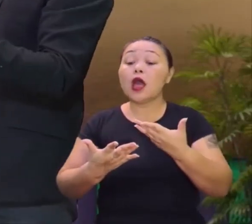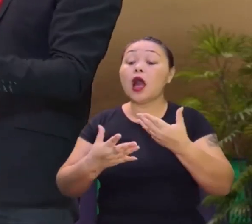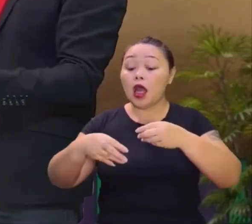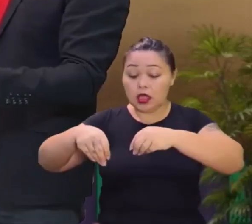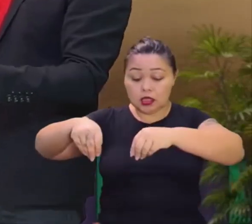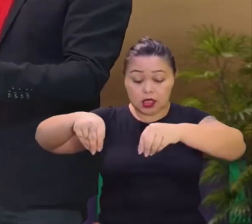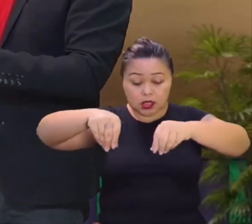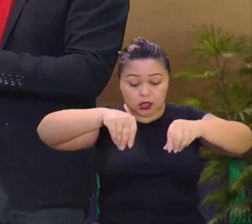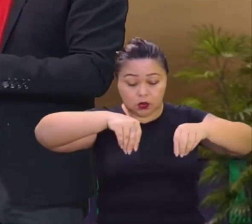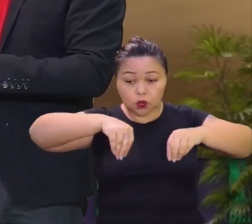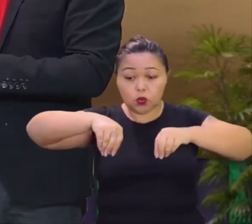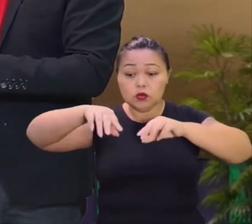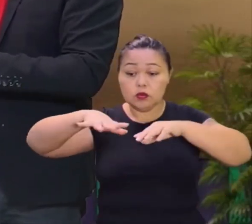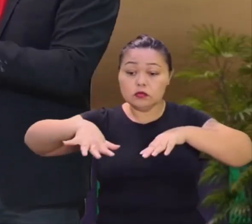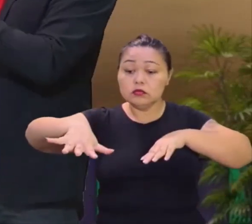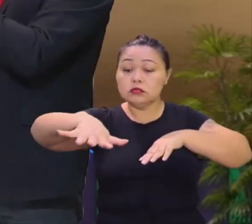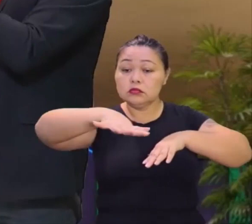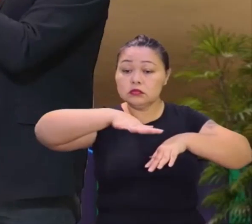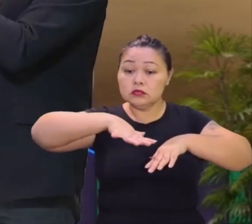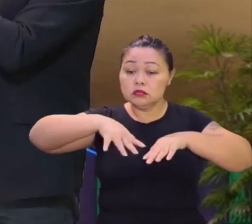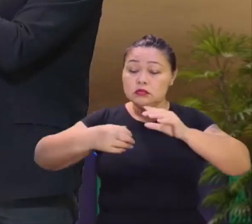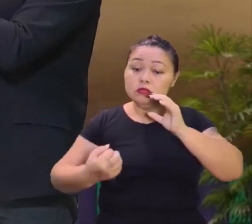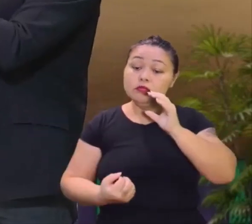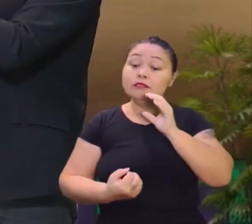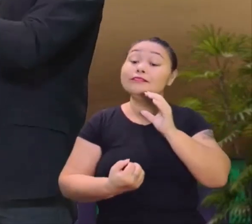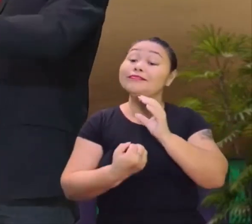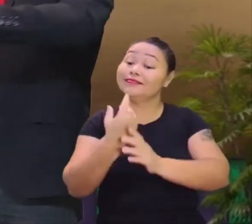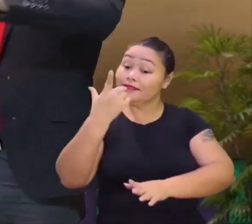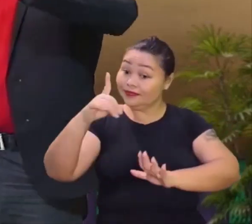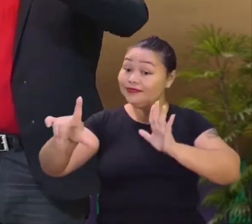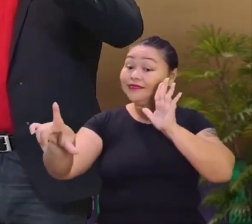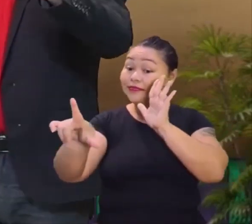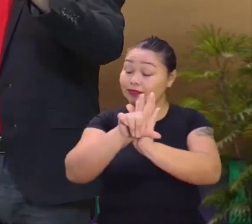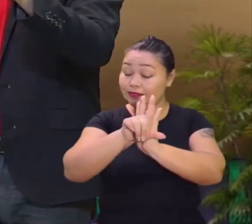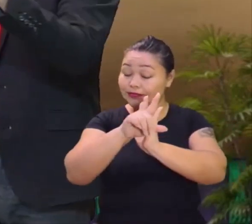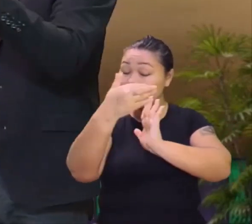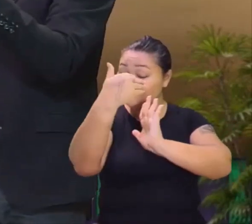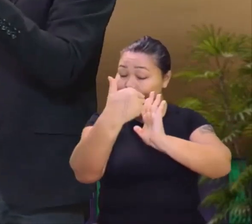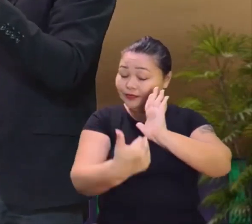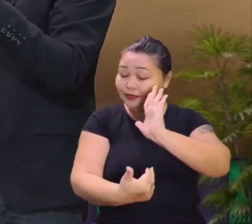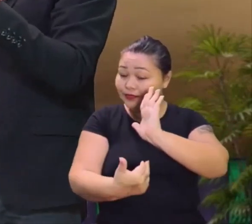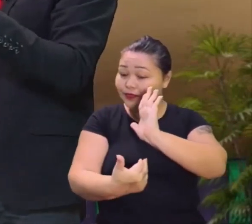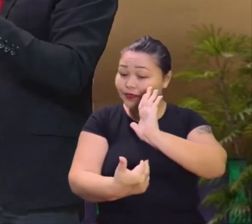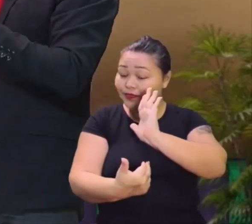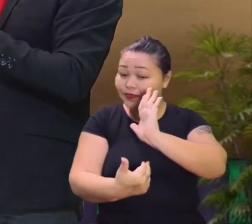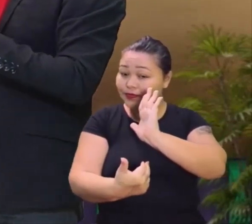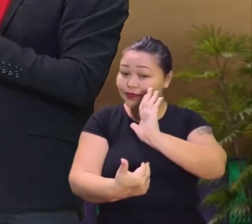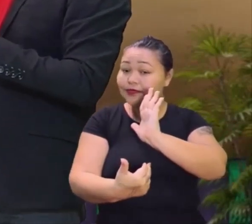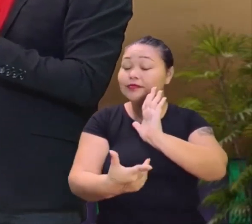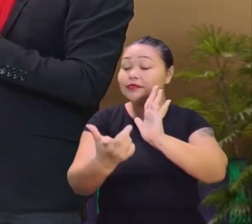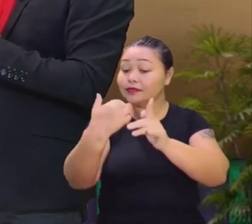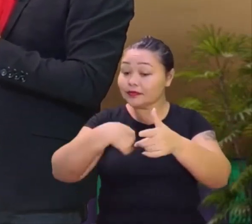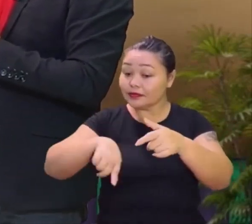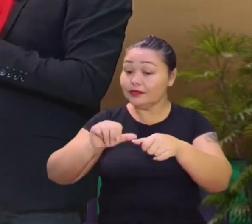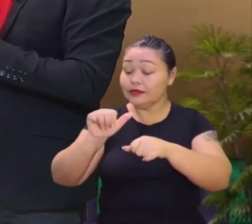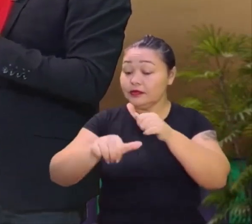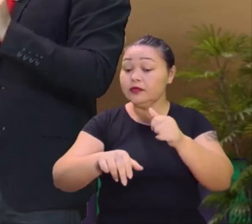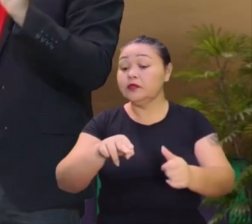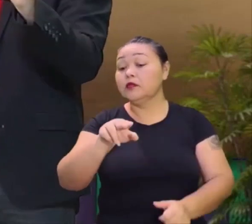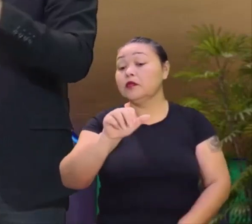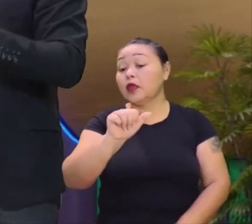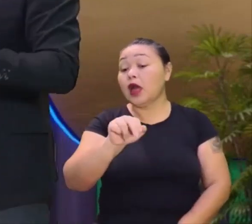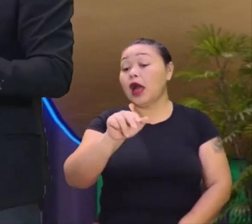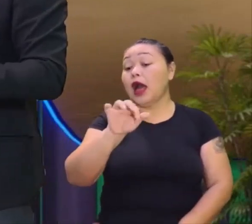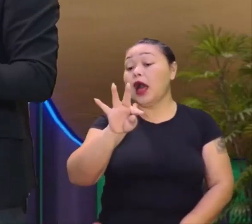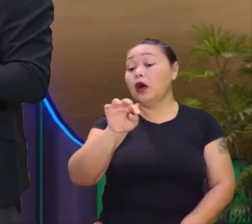torna um território, ele é criado por lei e ele se torna uma autarquia. Ele é